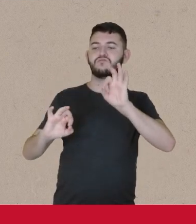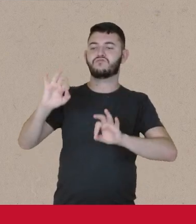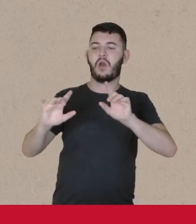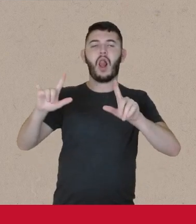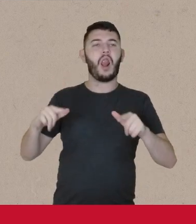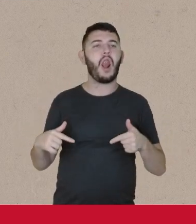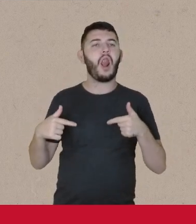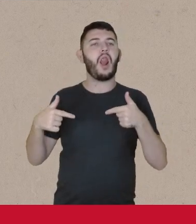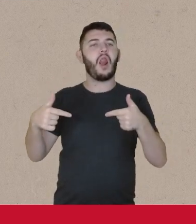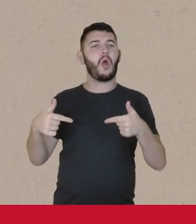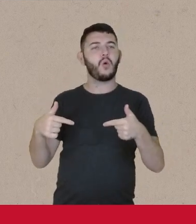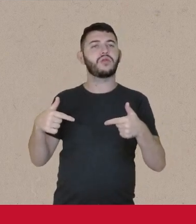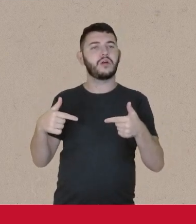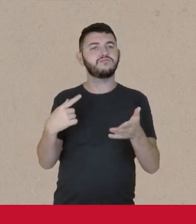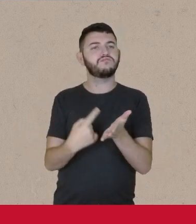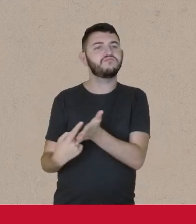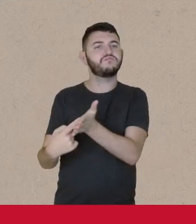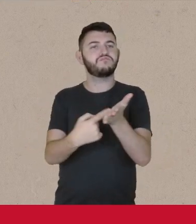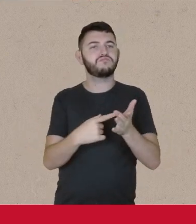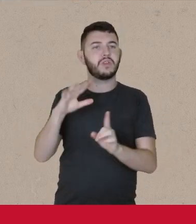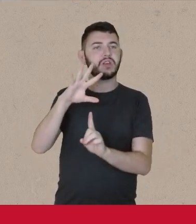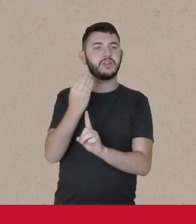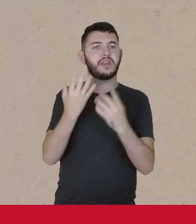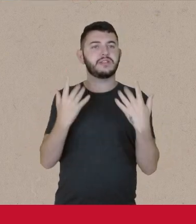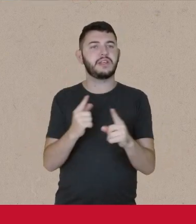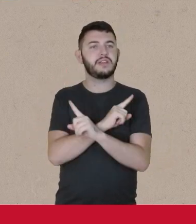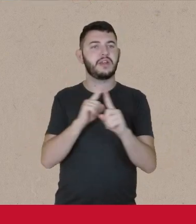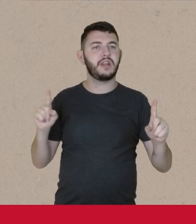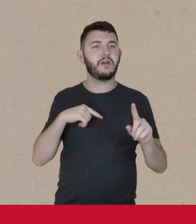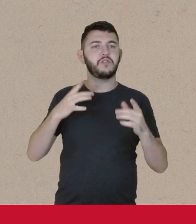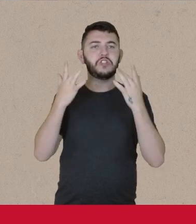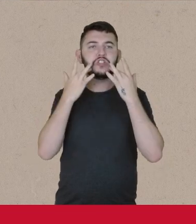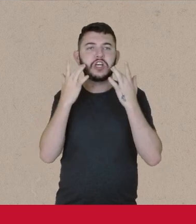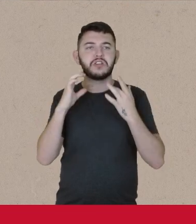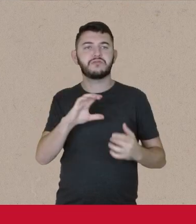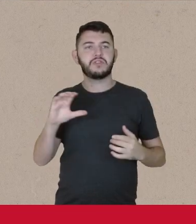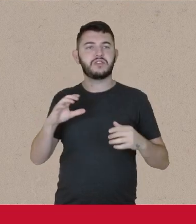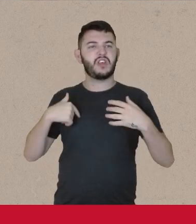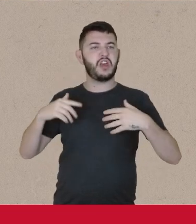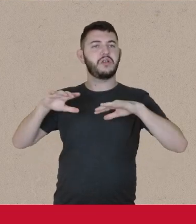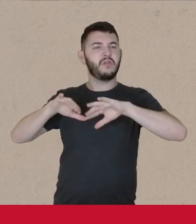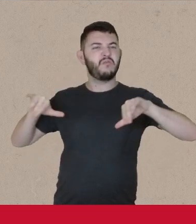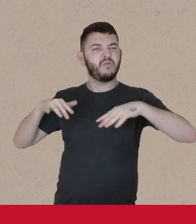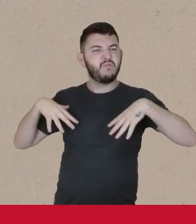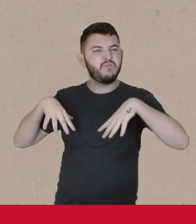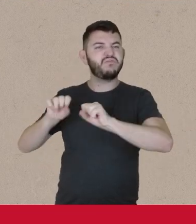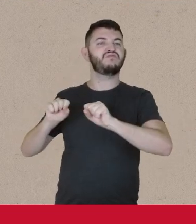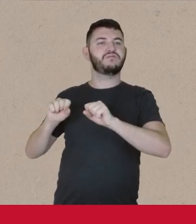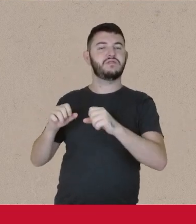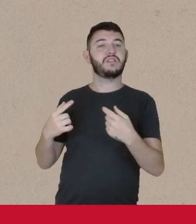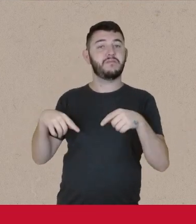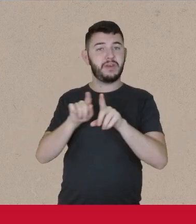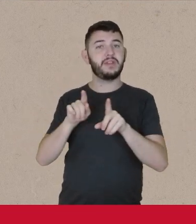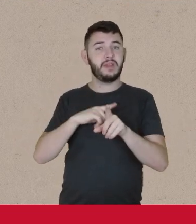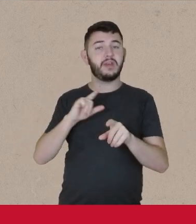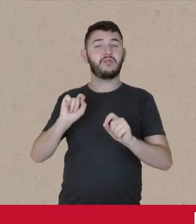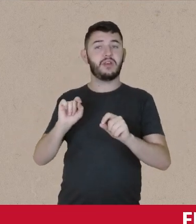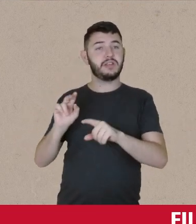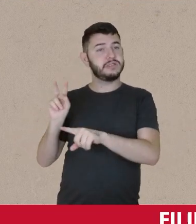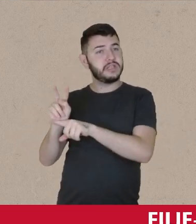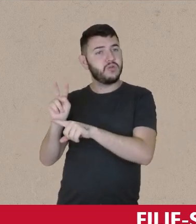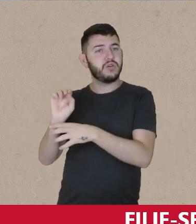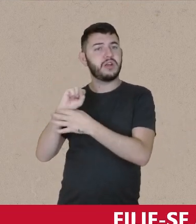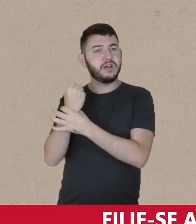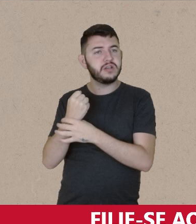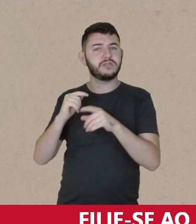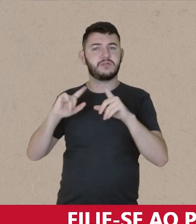luta comum com os artistas contra as invasões do teatro, contra o CCC, organizando a segurança, inclusive há fotos de assembleias que